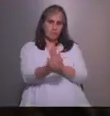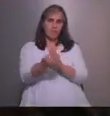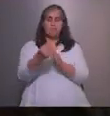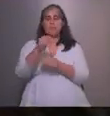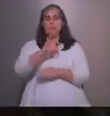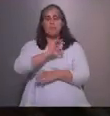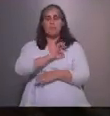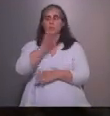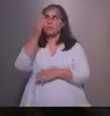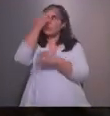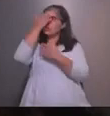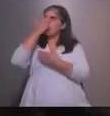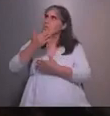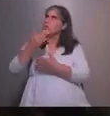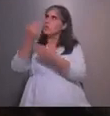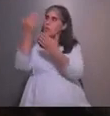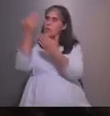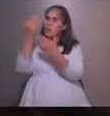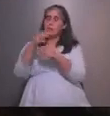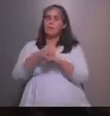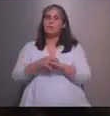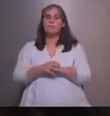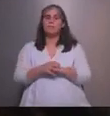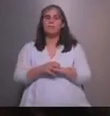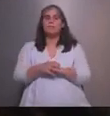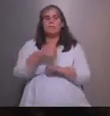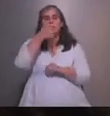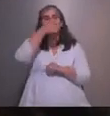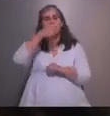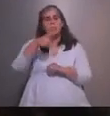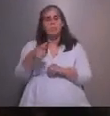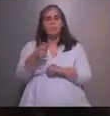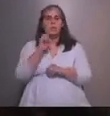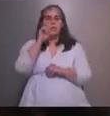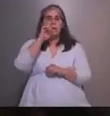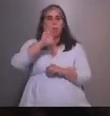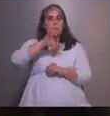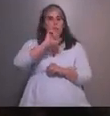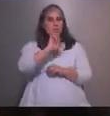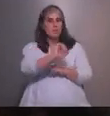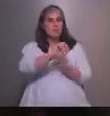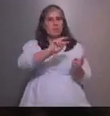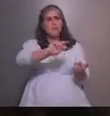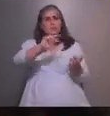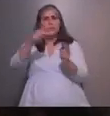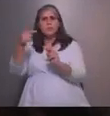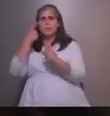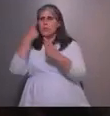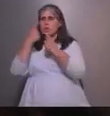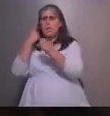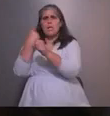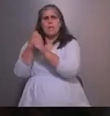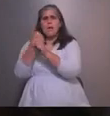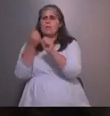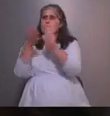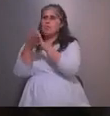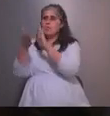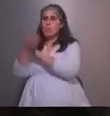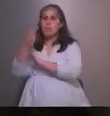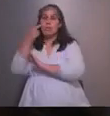Quem sai do seu país para visitar, trabalhar ou viver noutro, busca melhores condições de